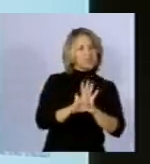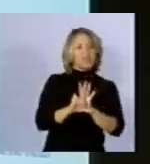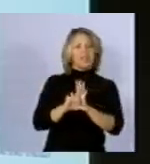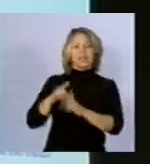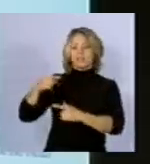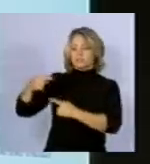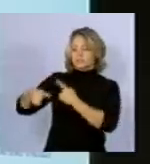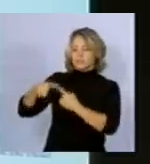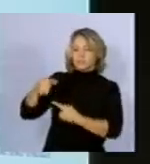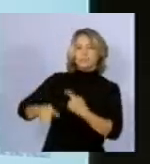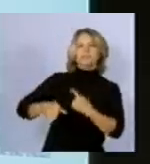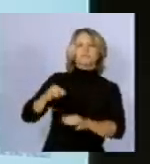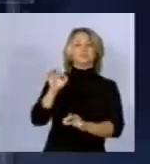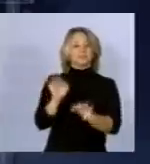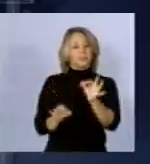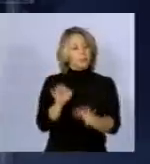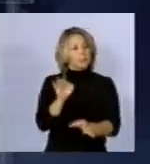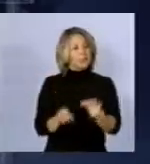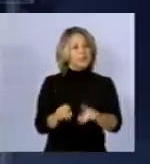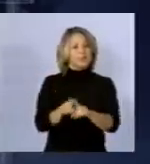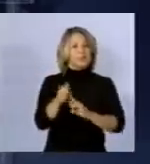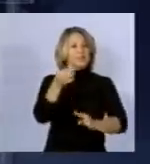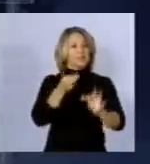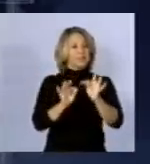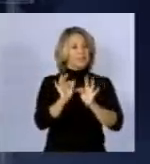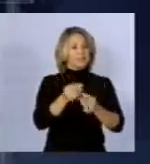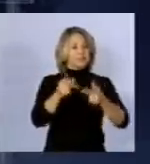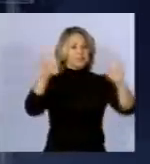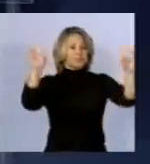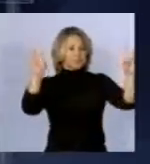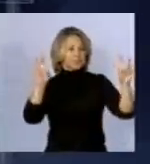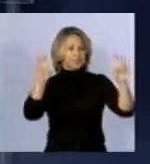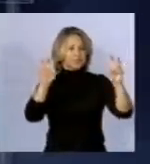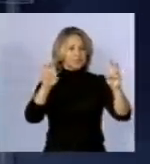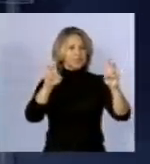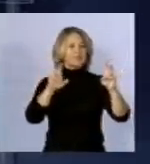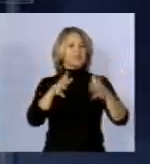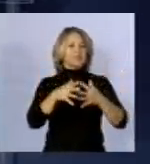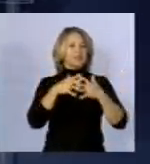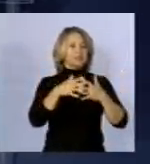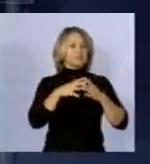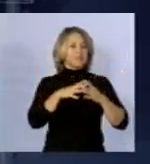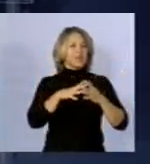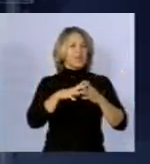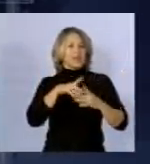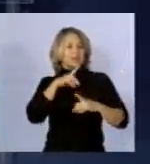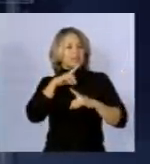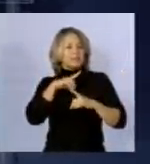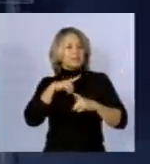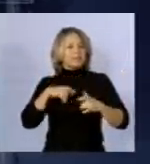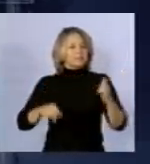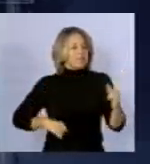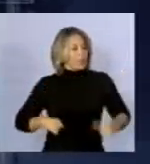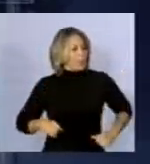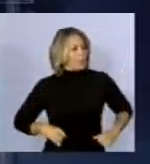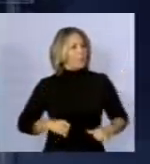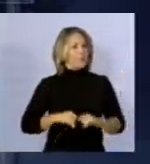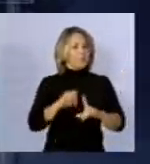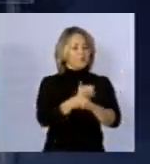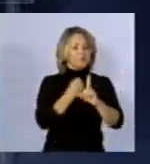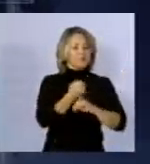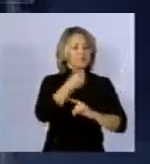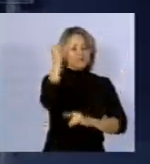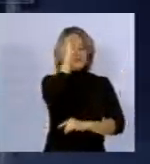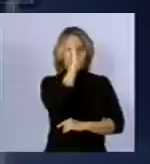político e técnico sobre questões que afligem a sociedade brasileira eu acho que é só esse tipo